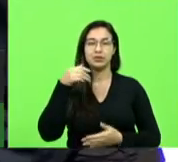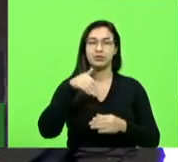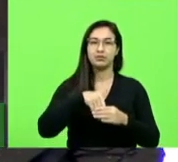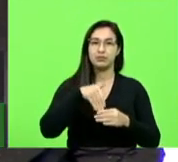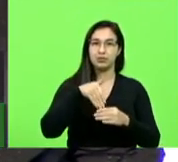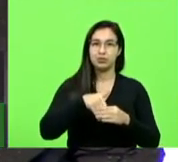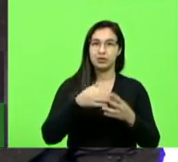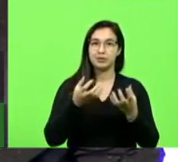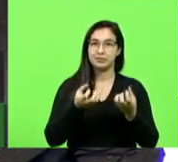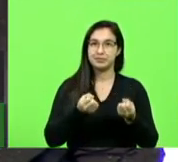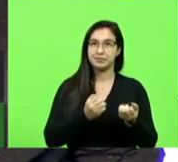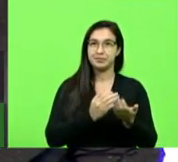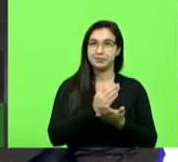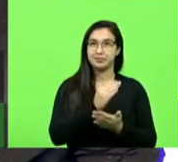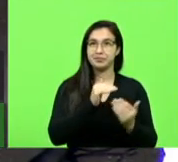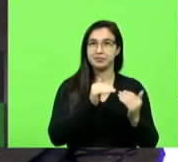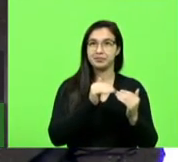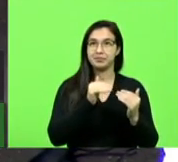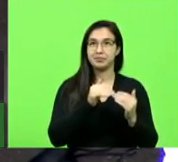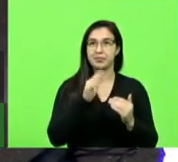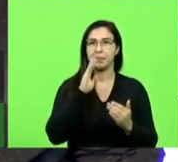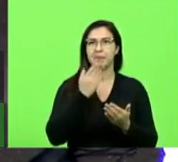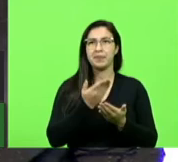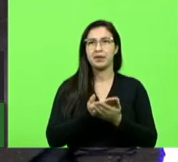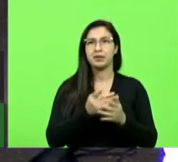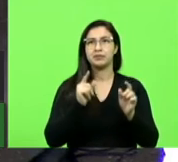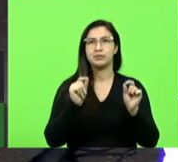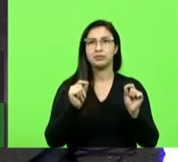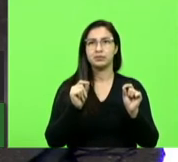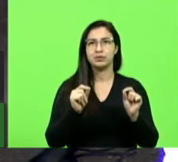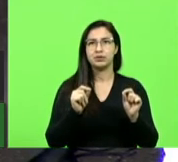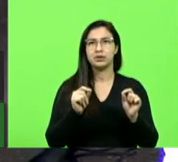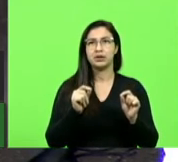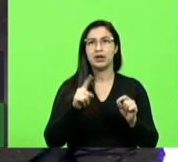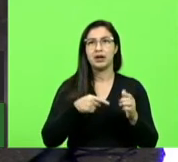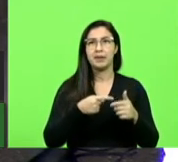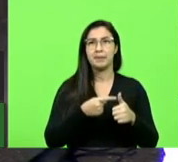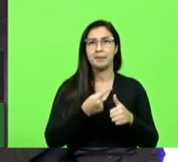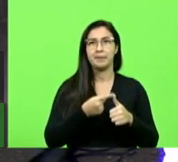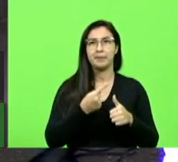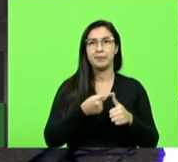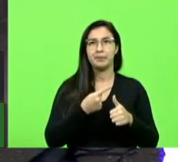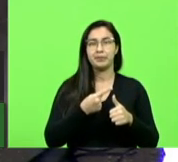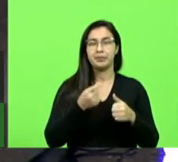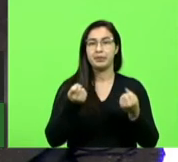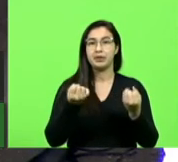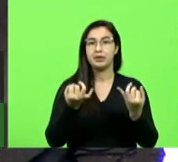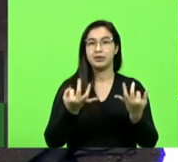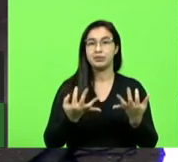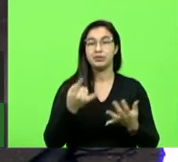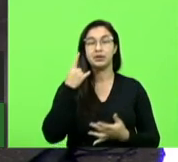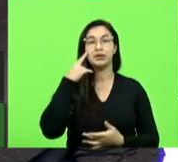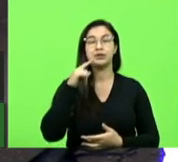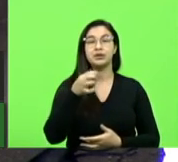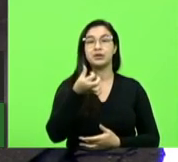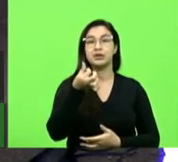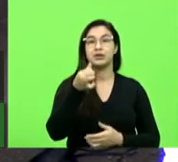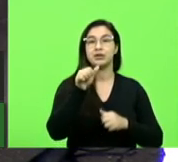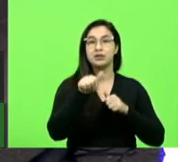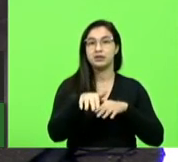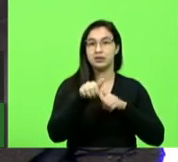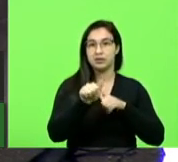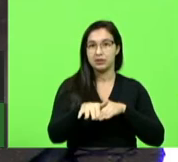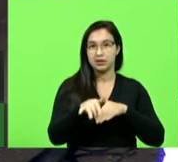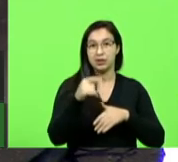favor, embora eu acredito que realmente a primeira delas ali que diz respeito ao dia 6 de setembro ali,